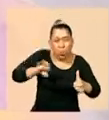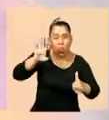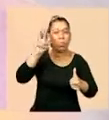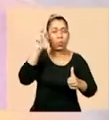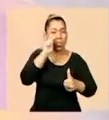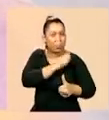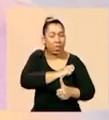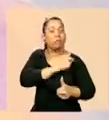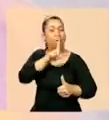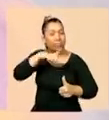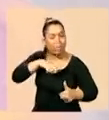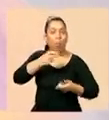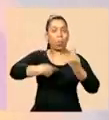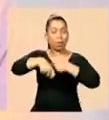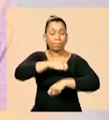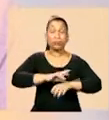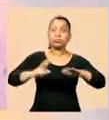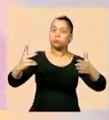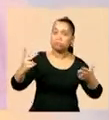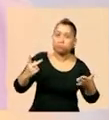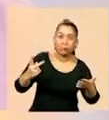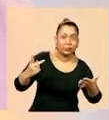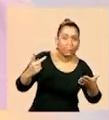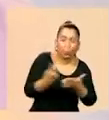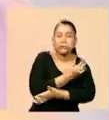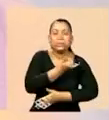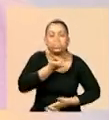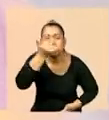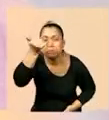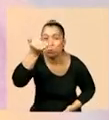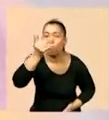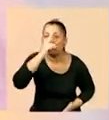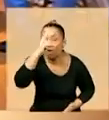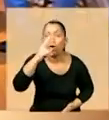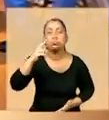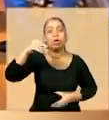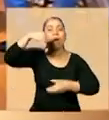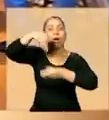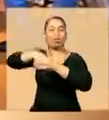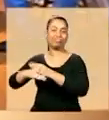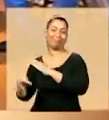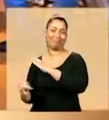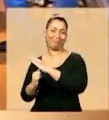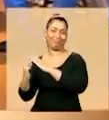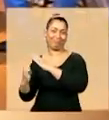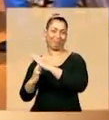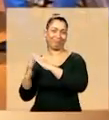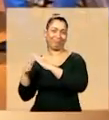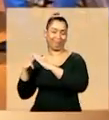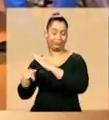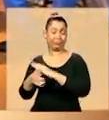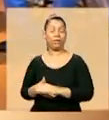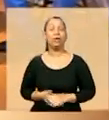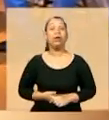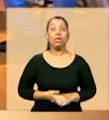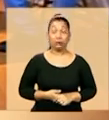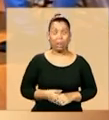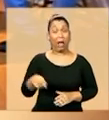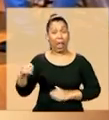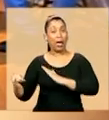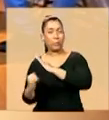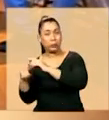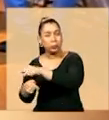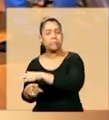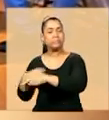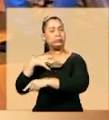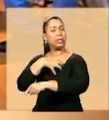região está o comércio, os acidentes mais graves eles estão na indústria. Perfeito. E aí, na indústria, é o que